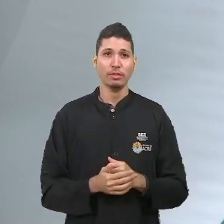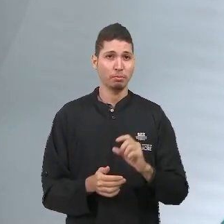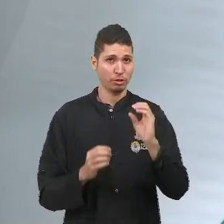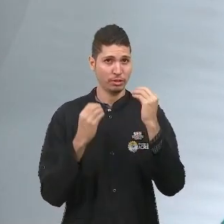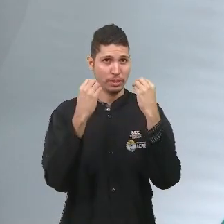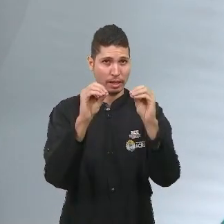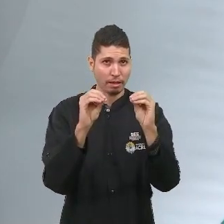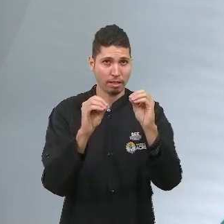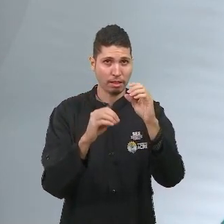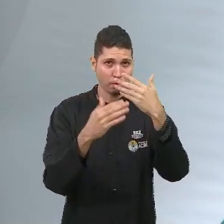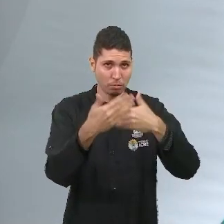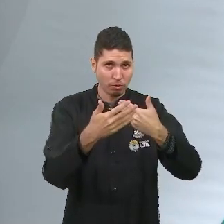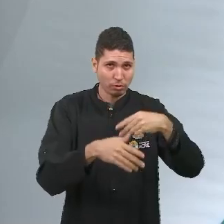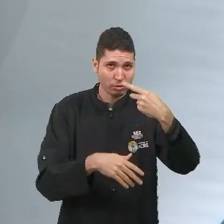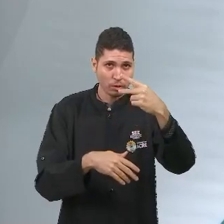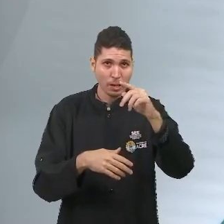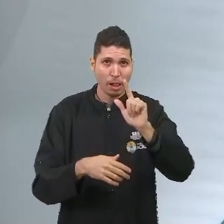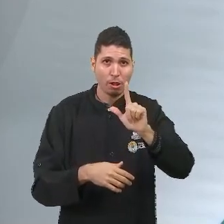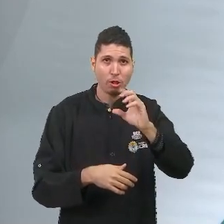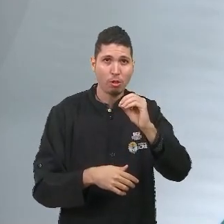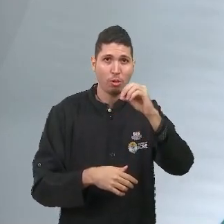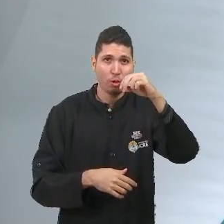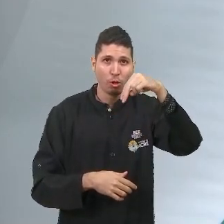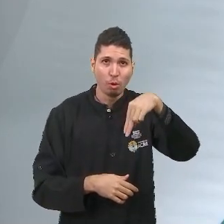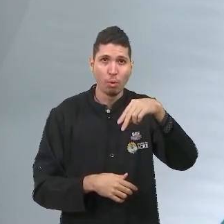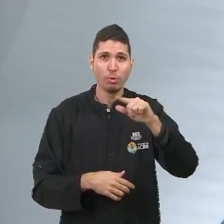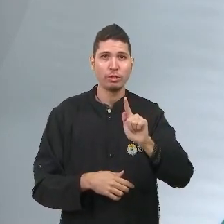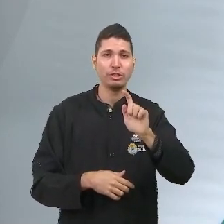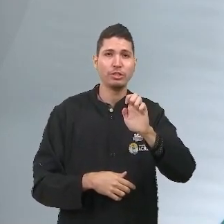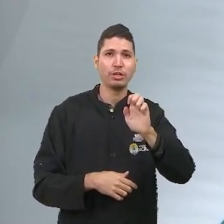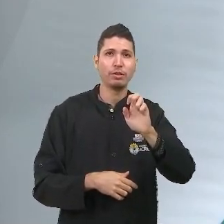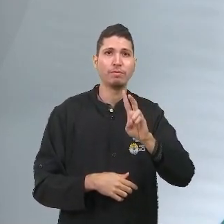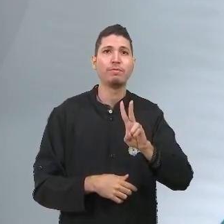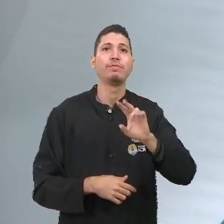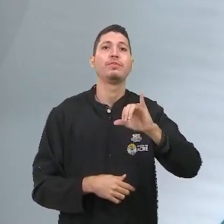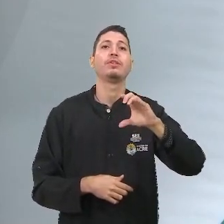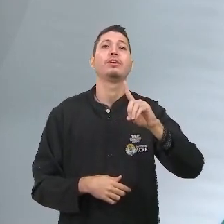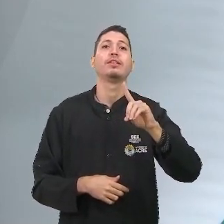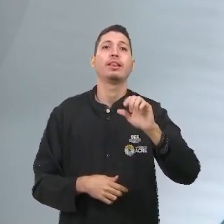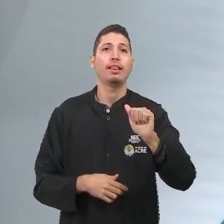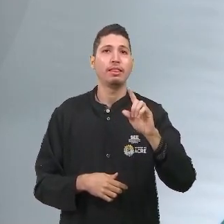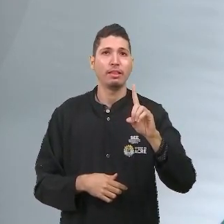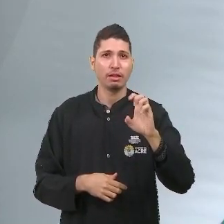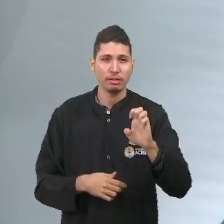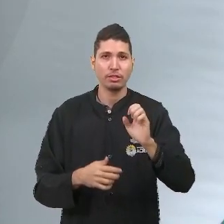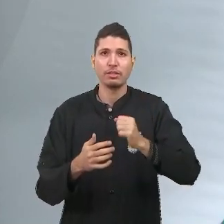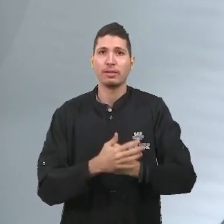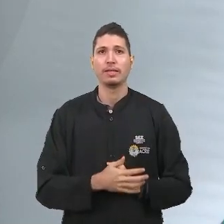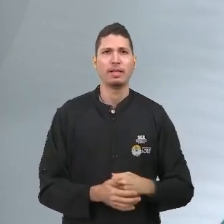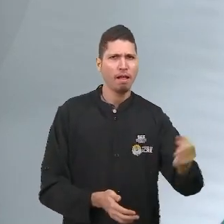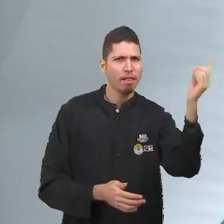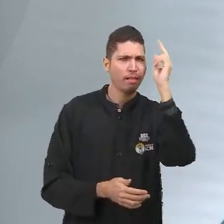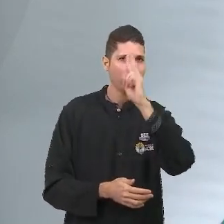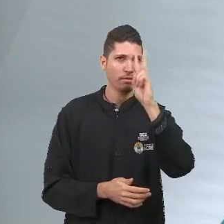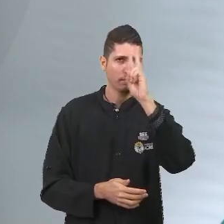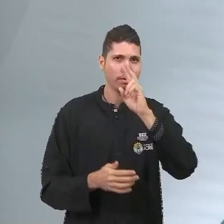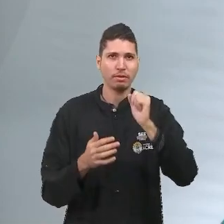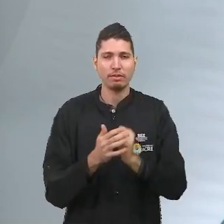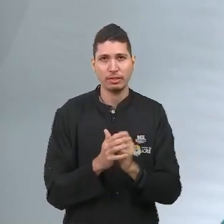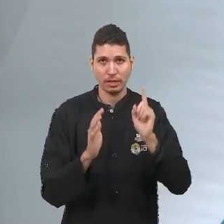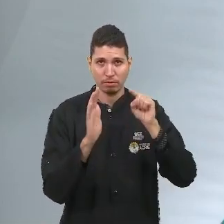E aí essa expectativa de vida, ela já vem falar também ali sobre a questão. Lembra que a questão falava sobre a